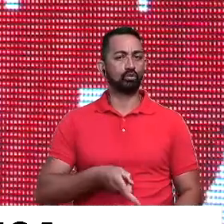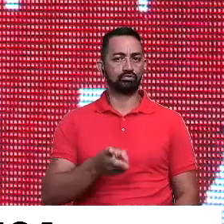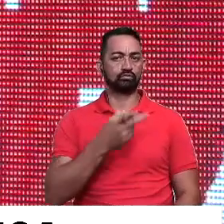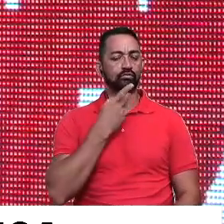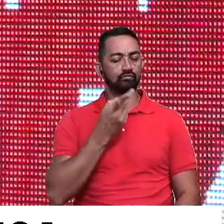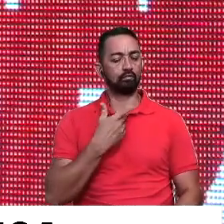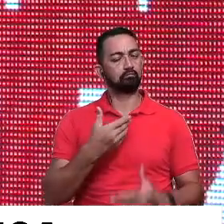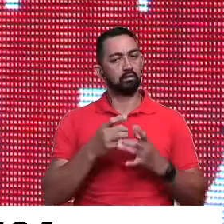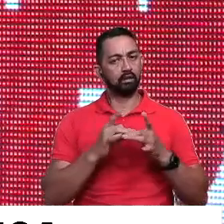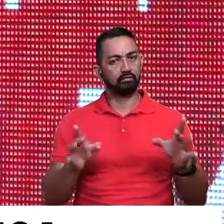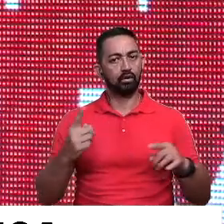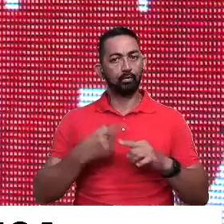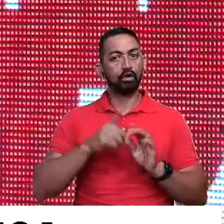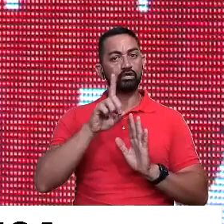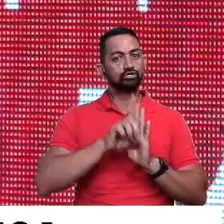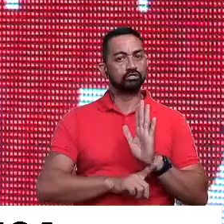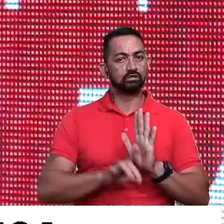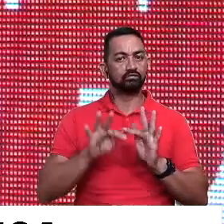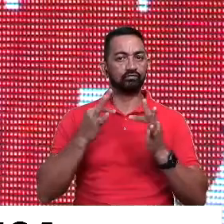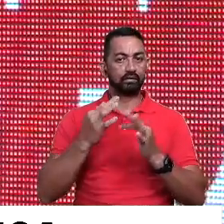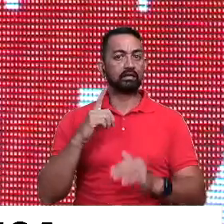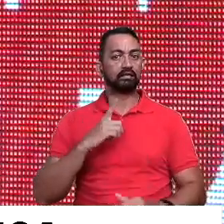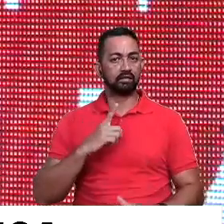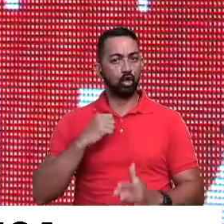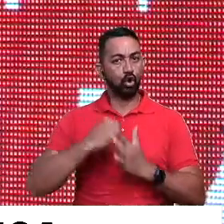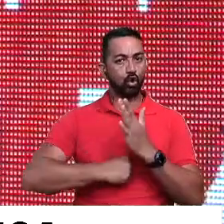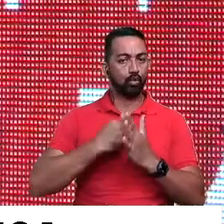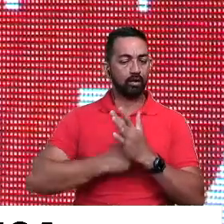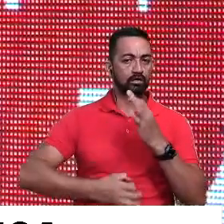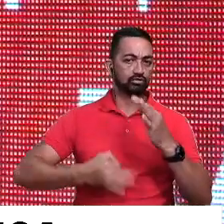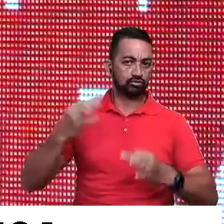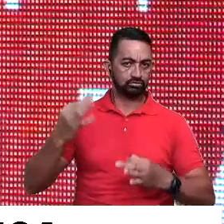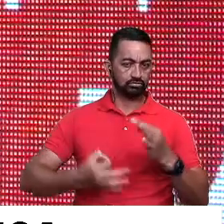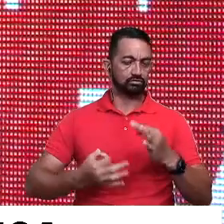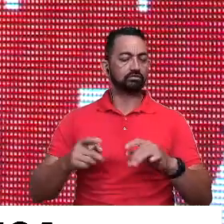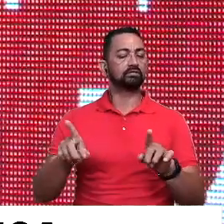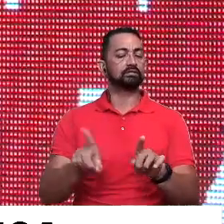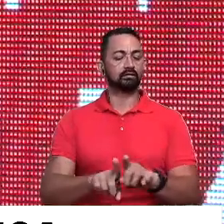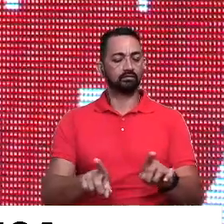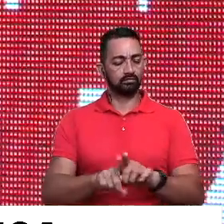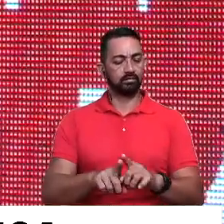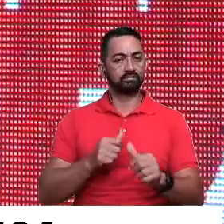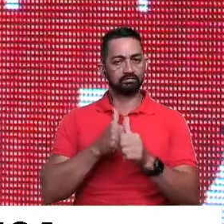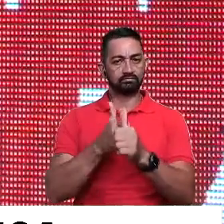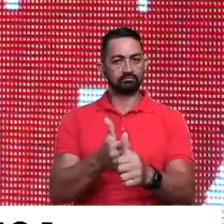gente vai continuar deixando o espaço aberto, porque é um direito que a família tem de cobrar justiça para o caso